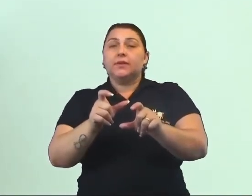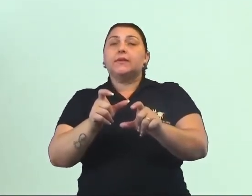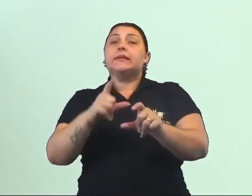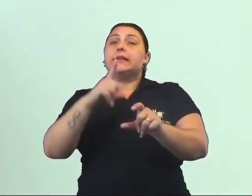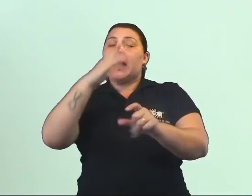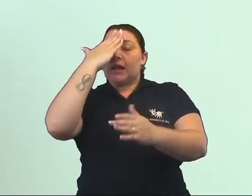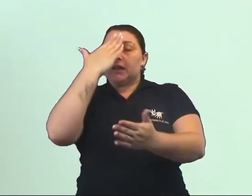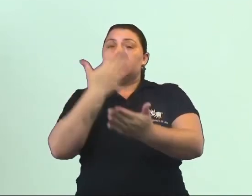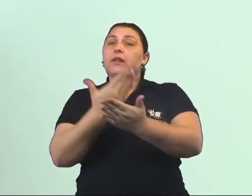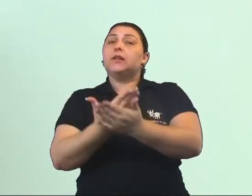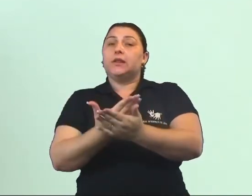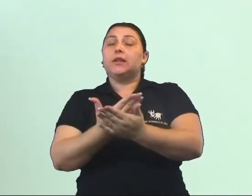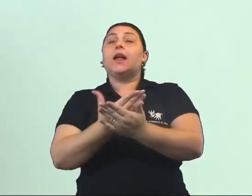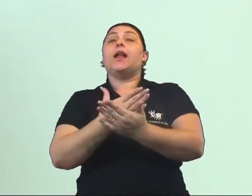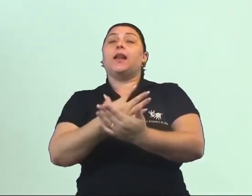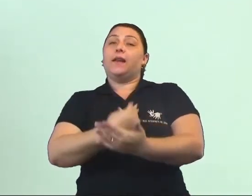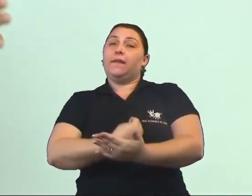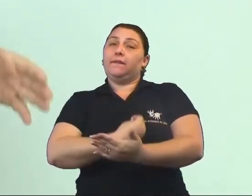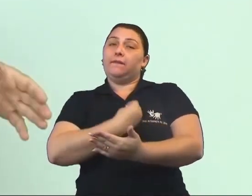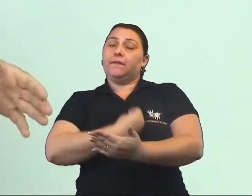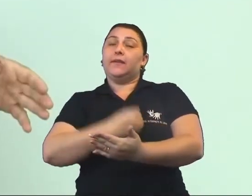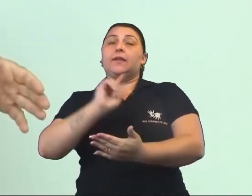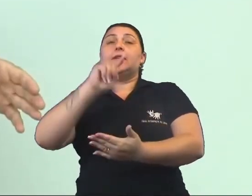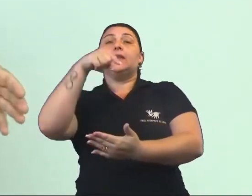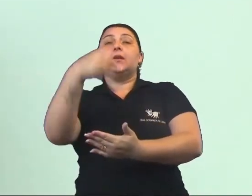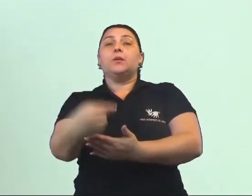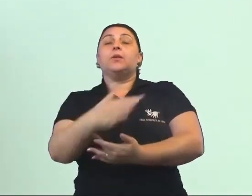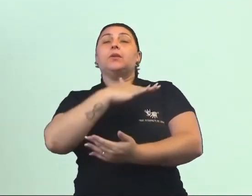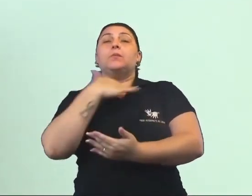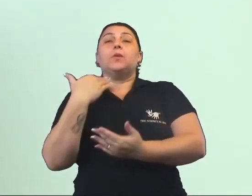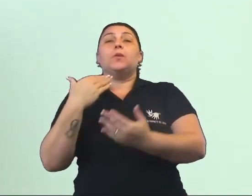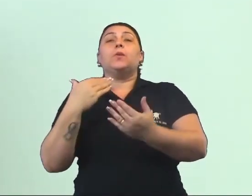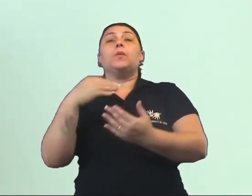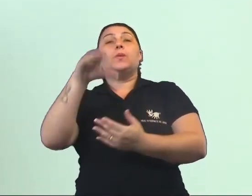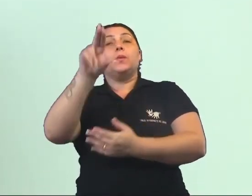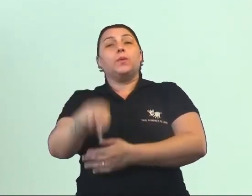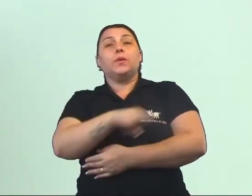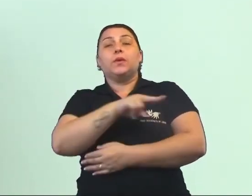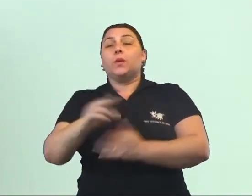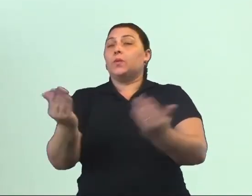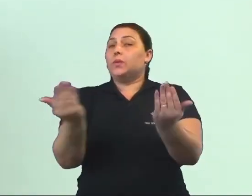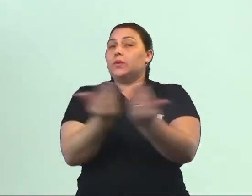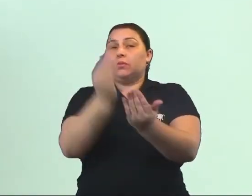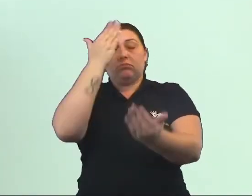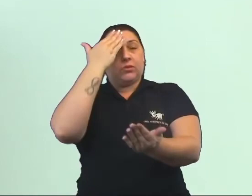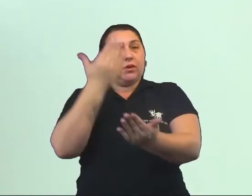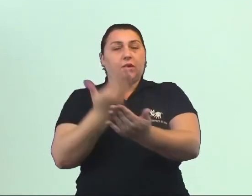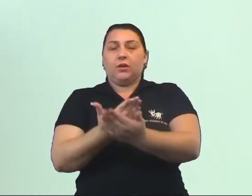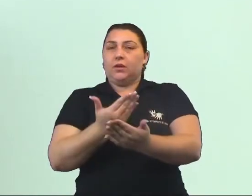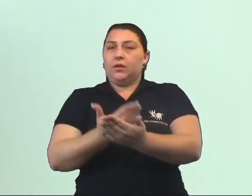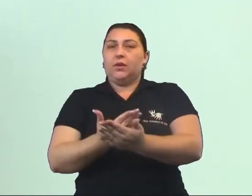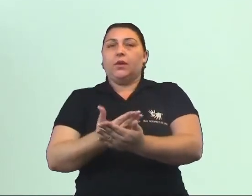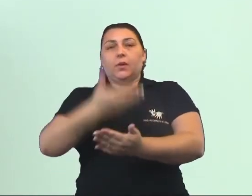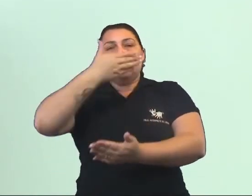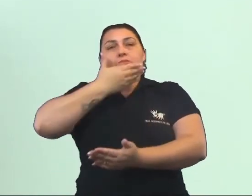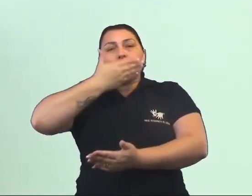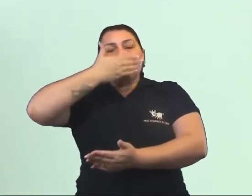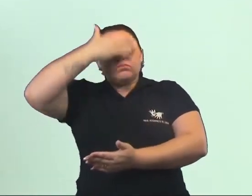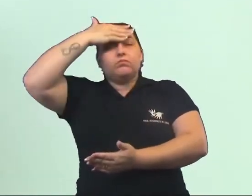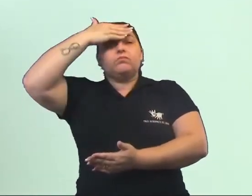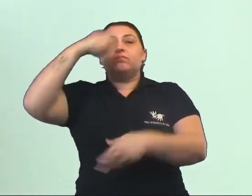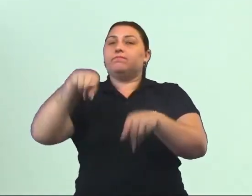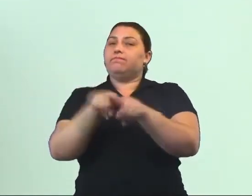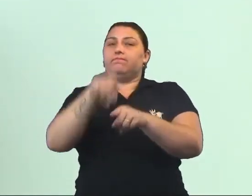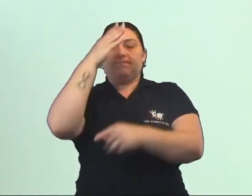reencarnacionistas, eles acreditam na reencarnação. Os católicos não acreditam, os cristãos não acreditam nisso, os muçulmanos não acreditam